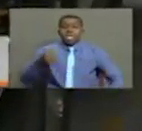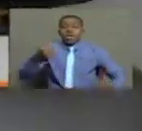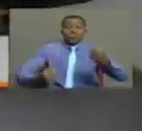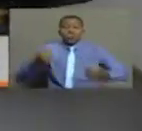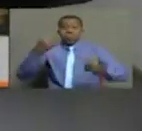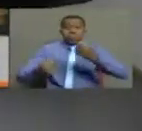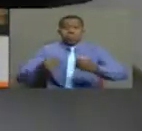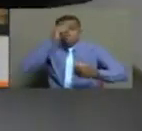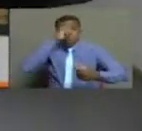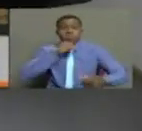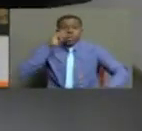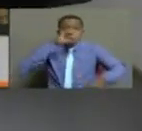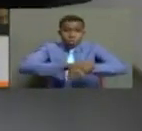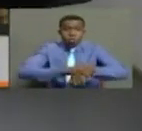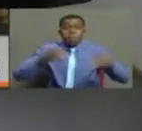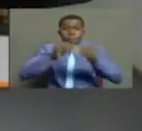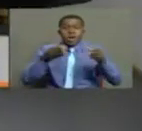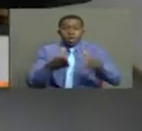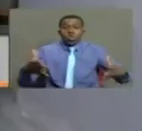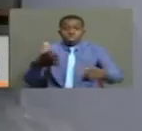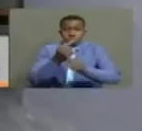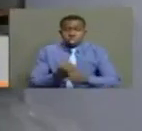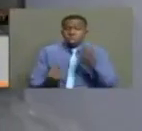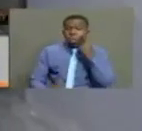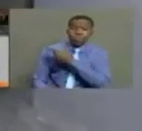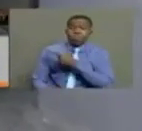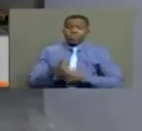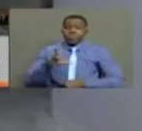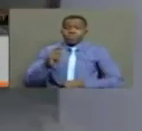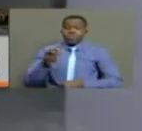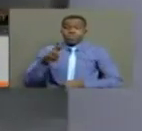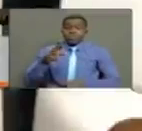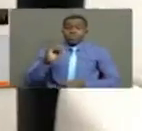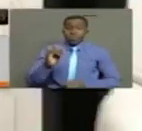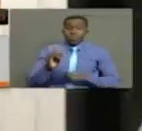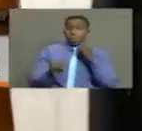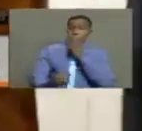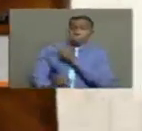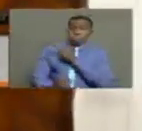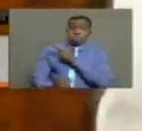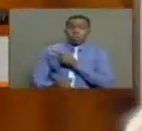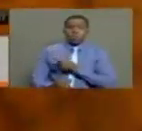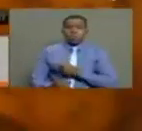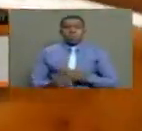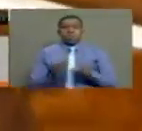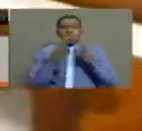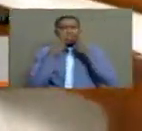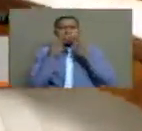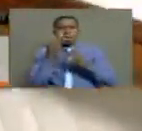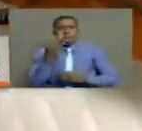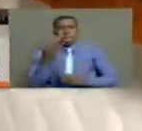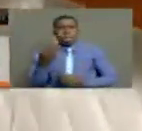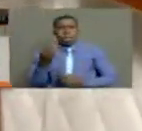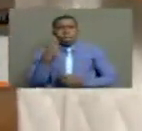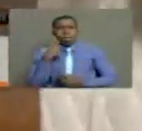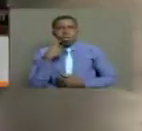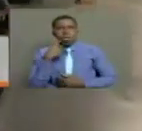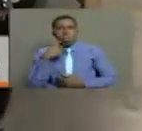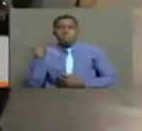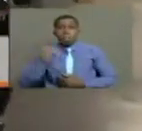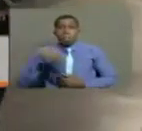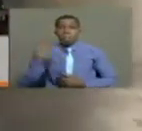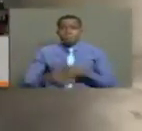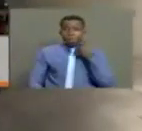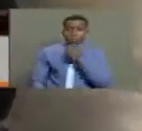viaturas apreendidas chamamos atenção este Lexus vip com bar e bancos traseiros reclináveis